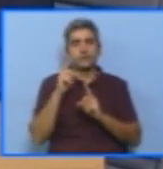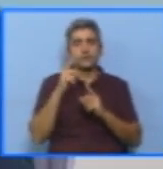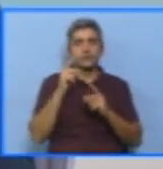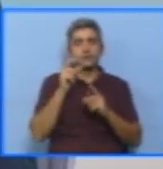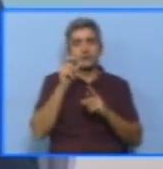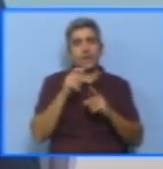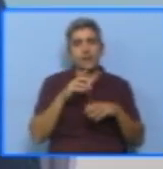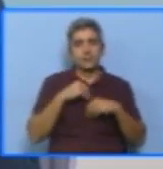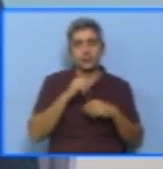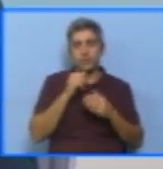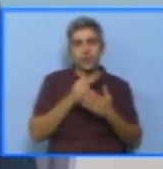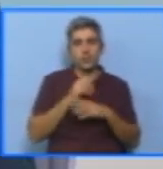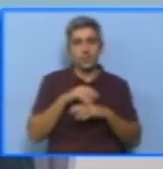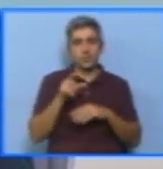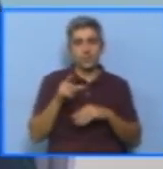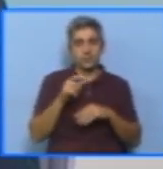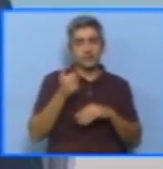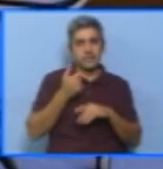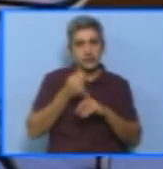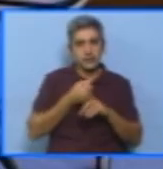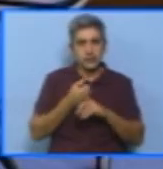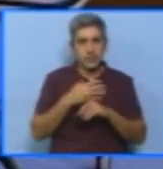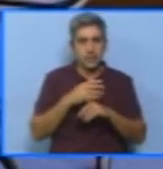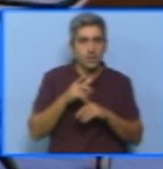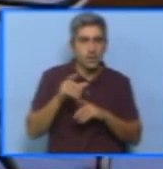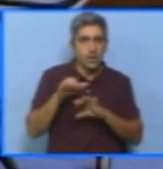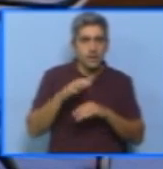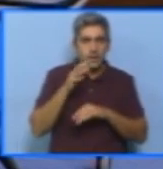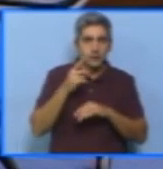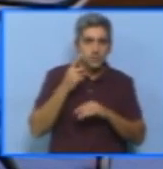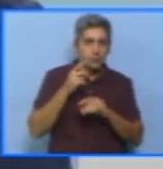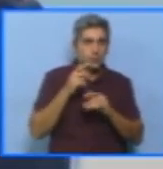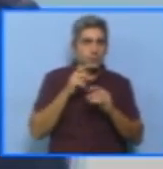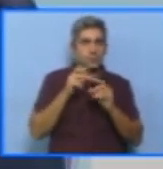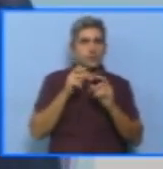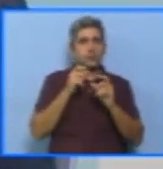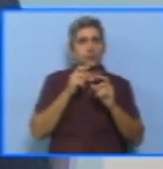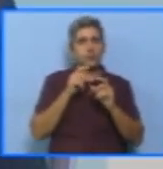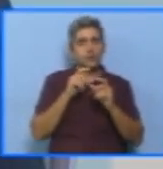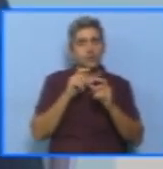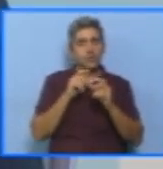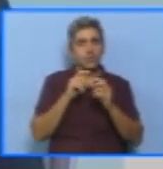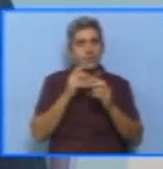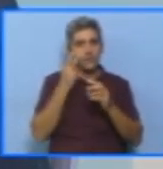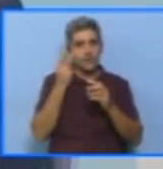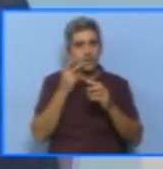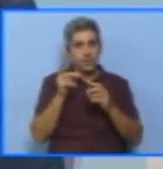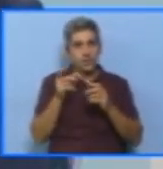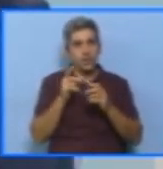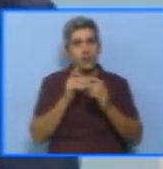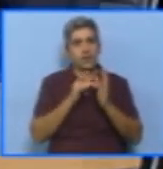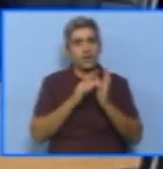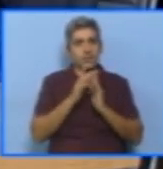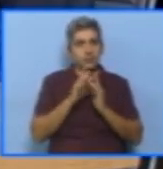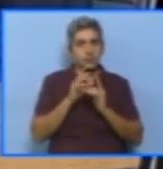isso. É que isso se torna para ele uma causa. E até acaba por dizer um paradoxo: para mim, viver é